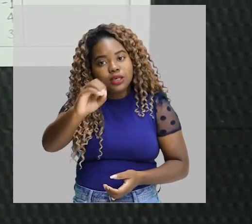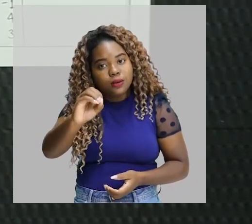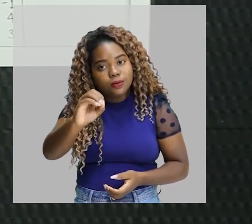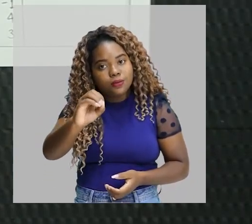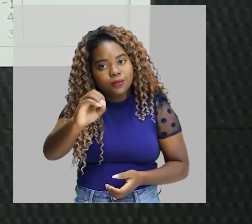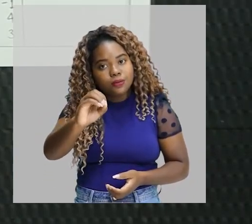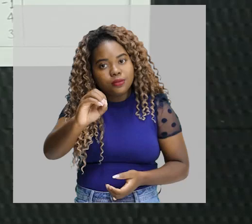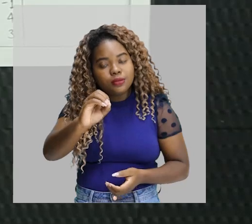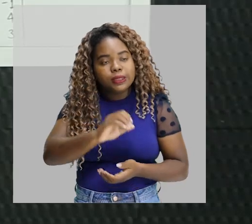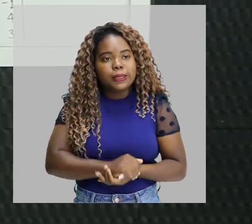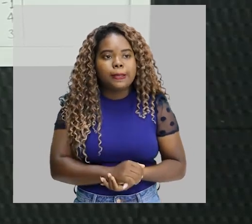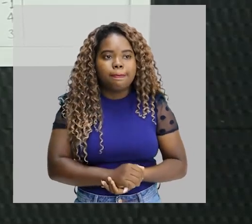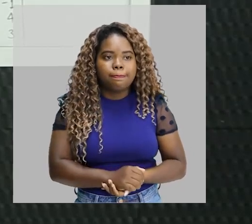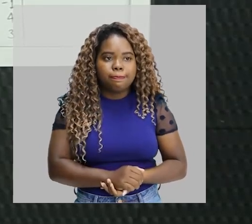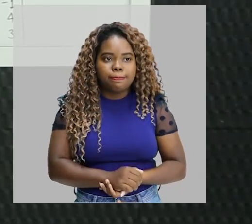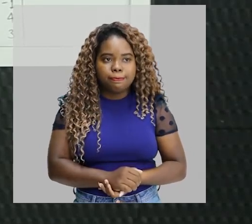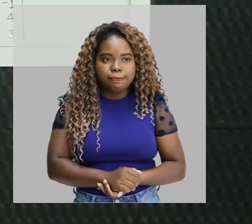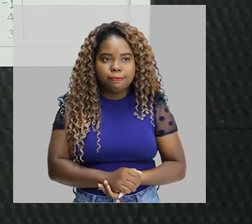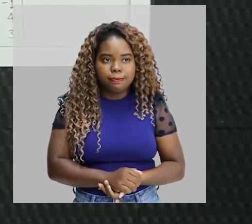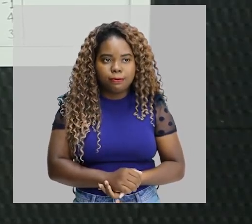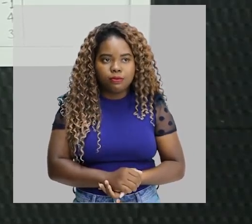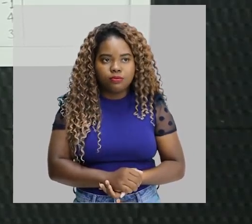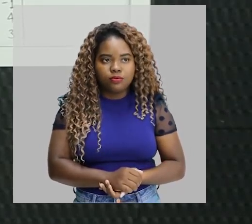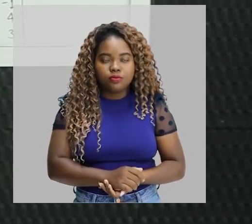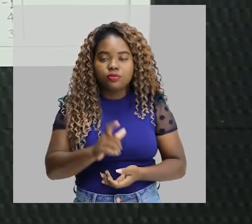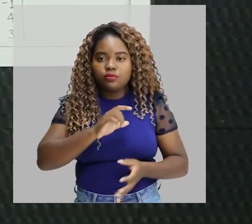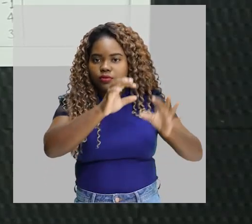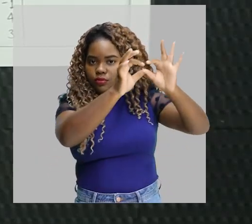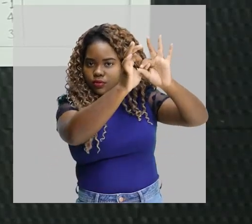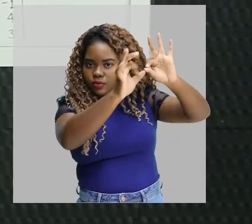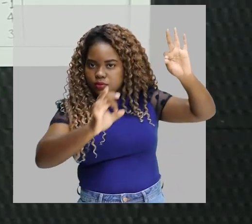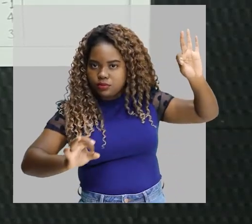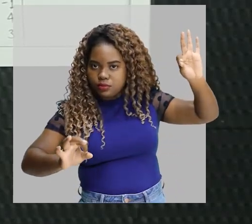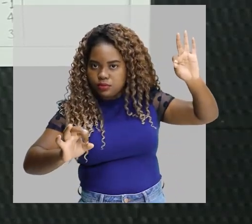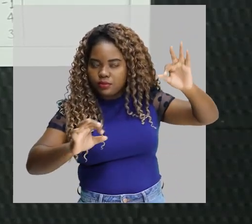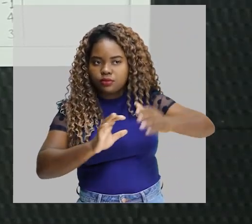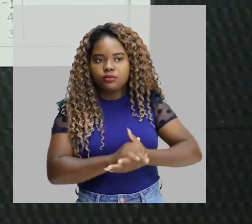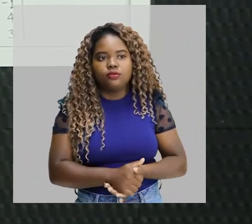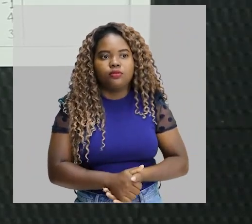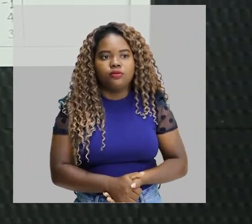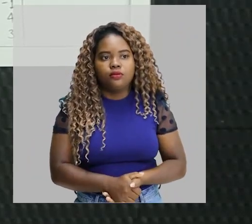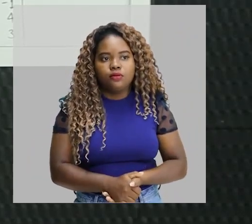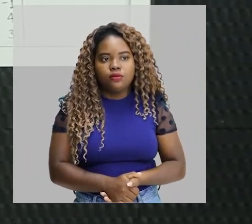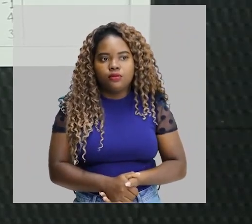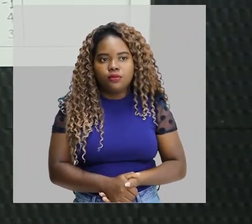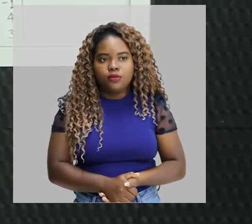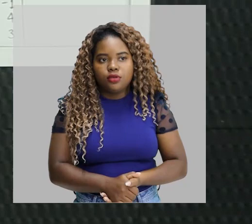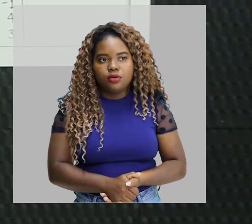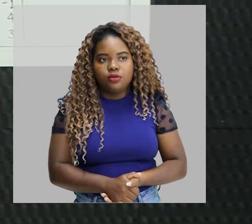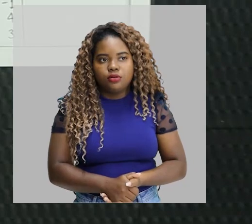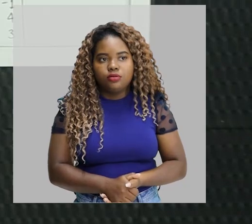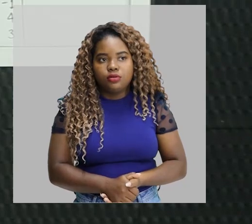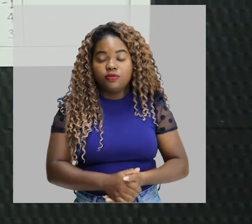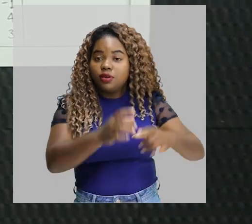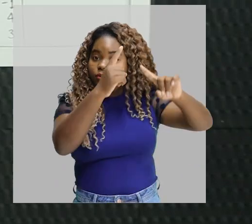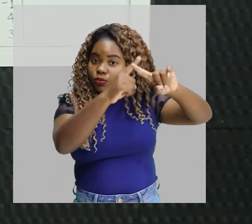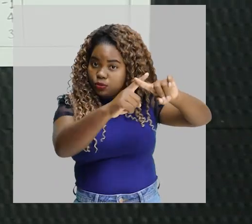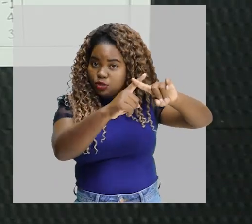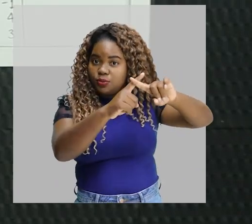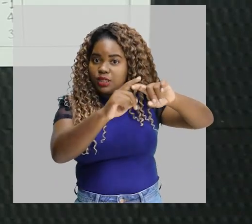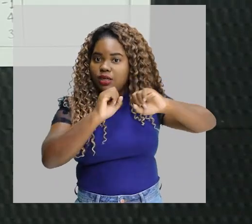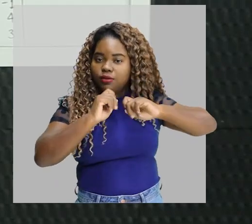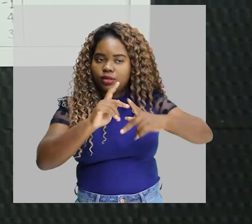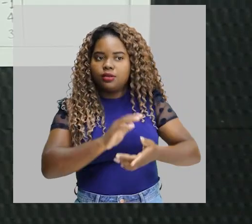produtos desses elementos aqui ó você vai somar esse aqui Vai Multiplicar esse